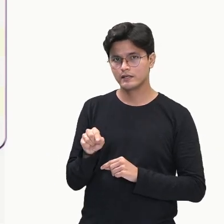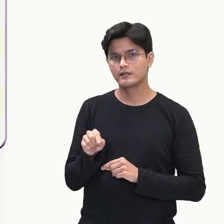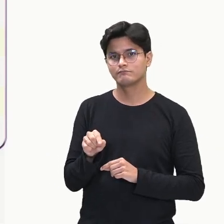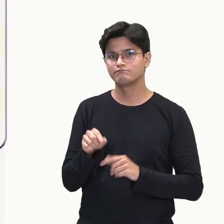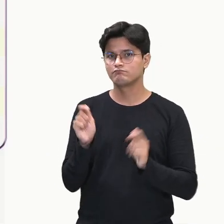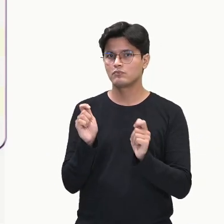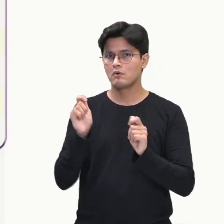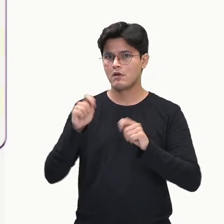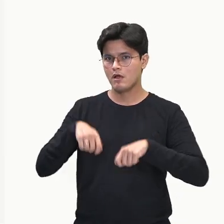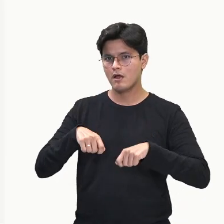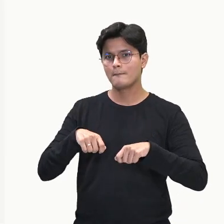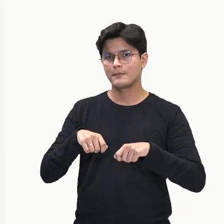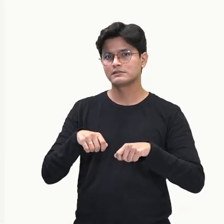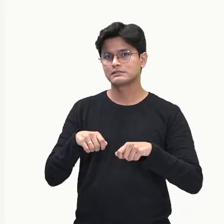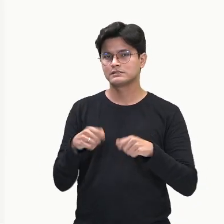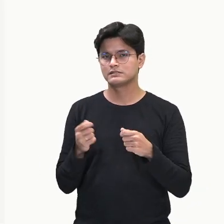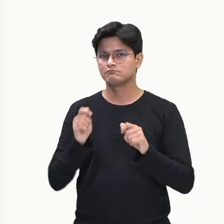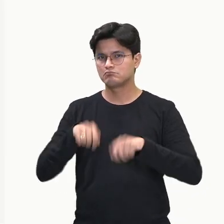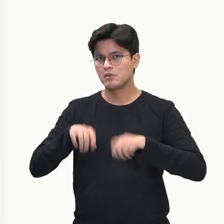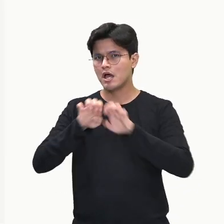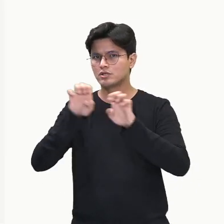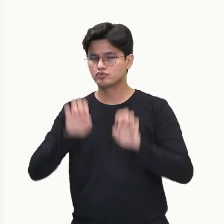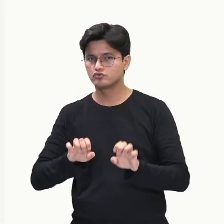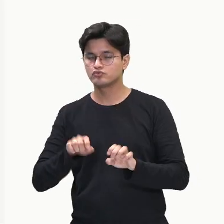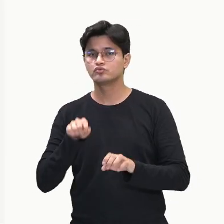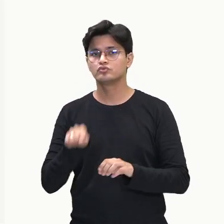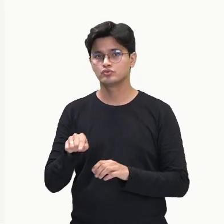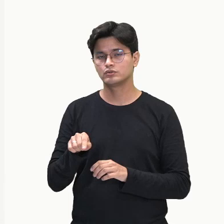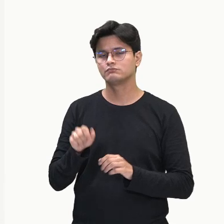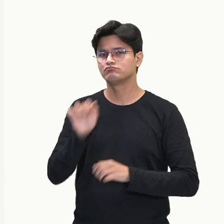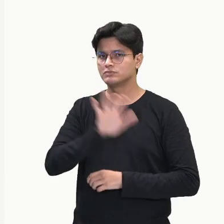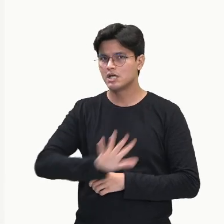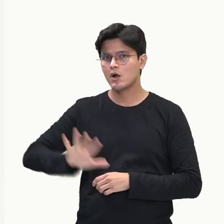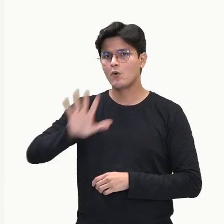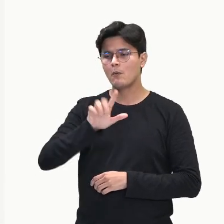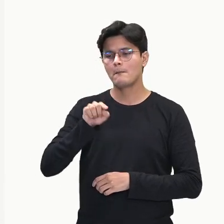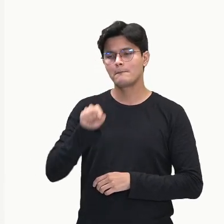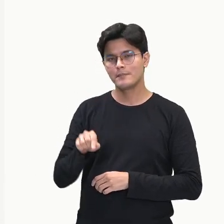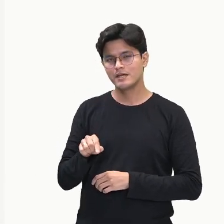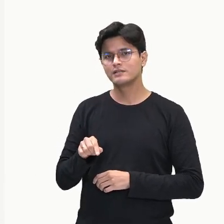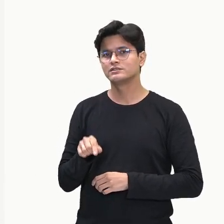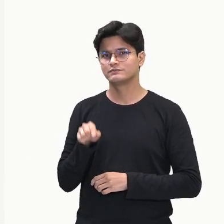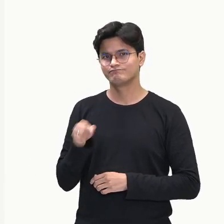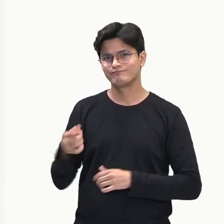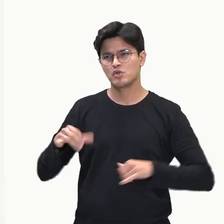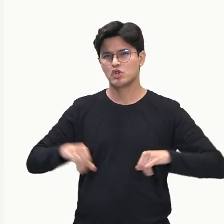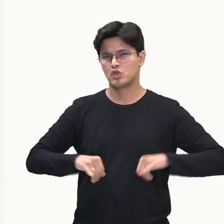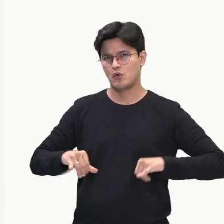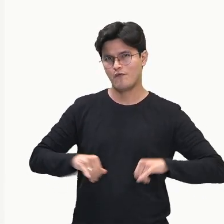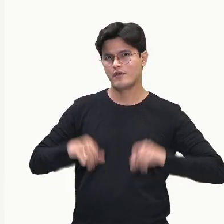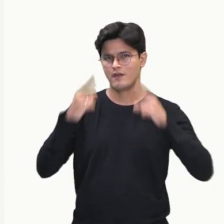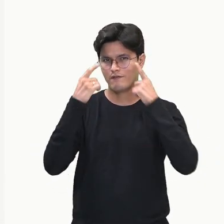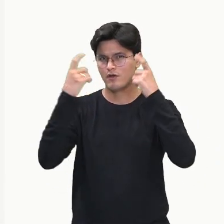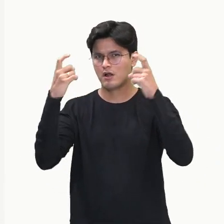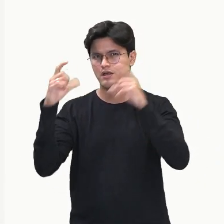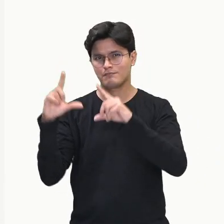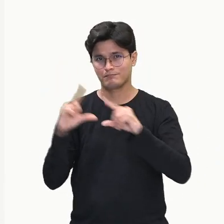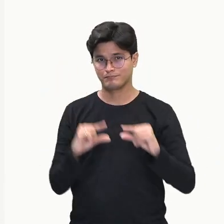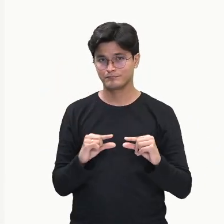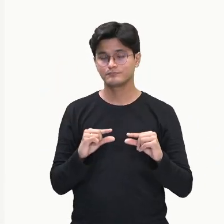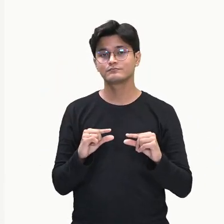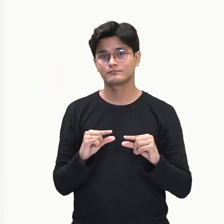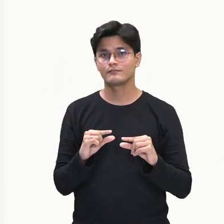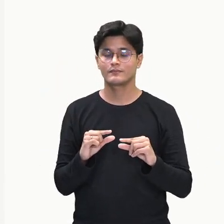geralmente são os que menos sofrem com a questão aí da violência, né? Então, bairros que